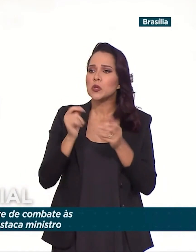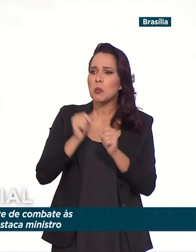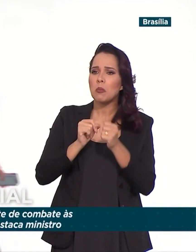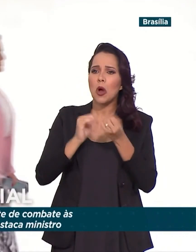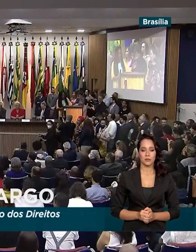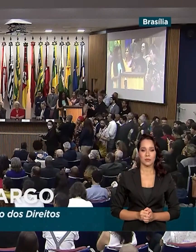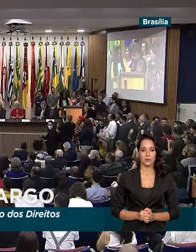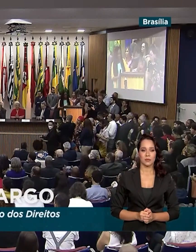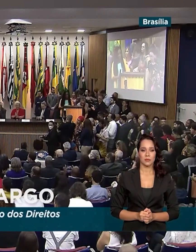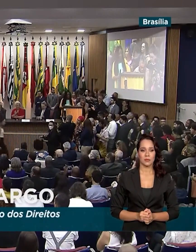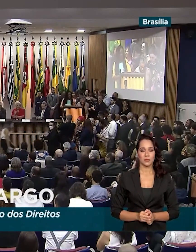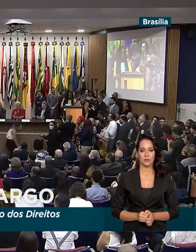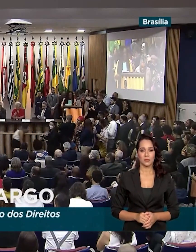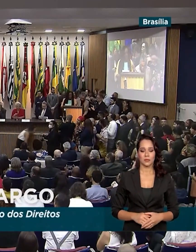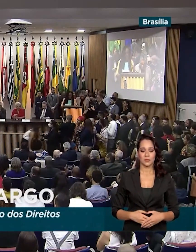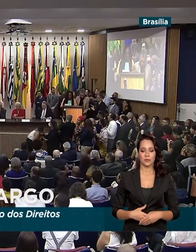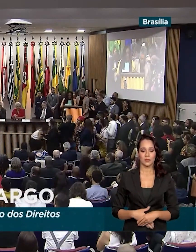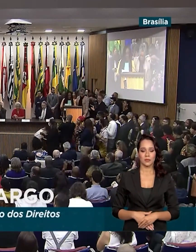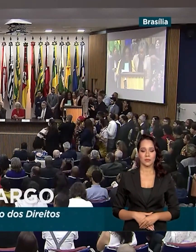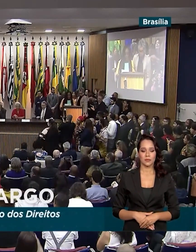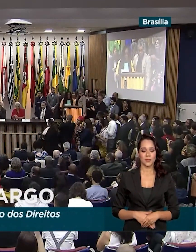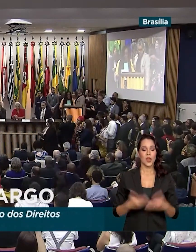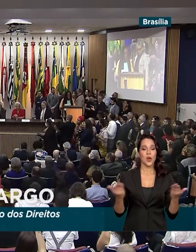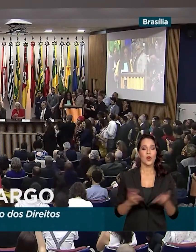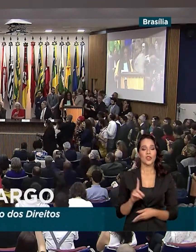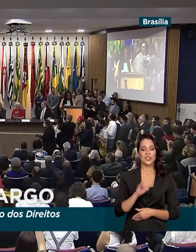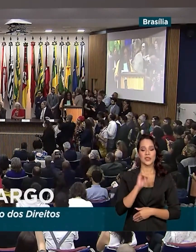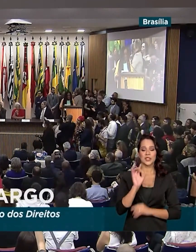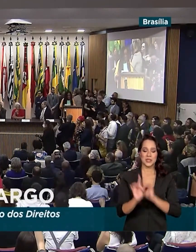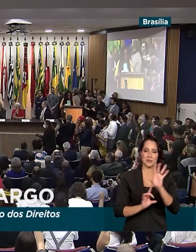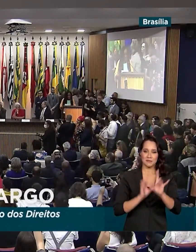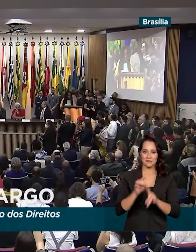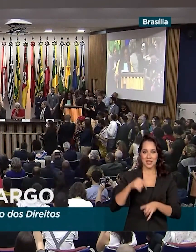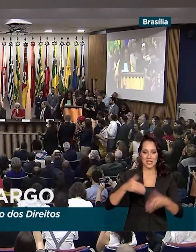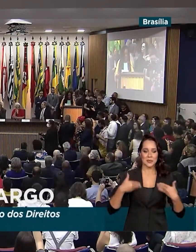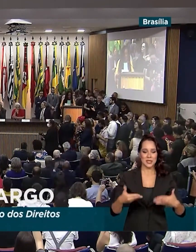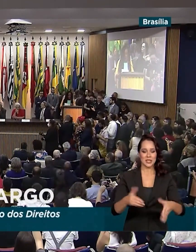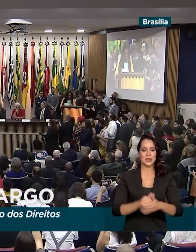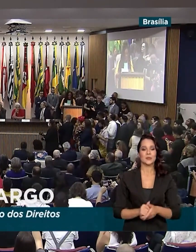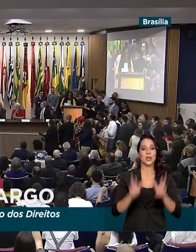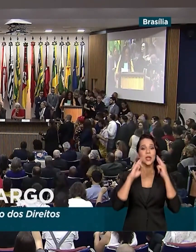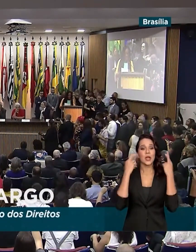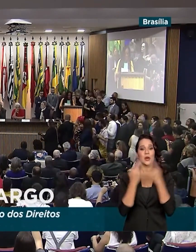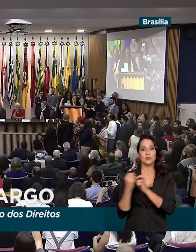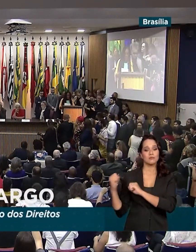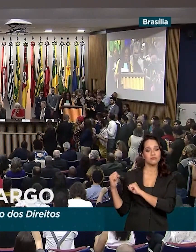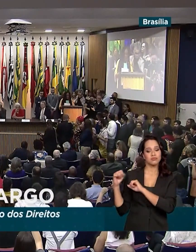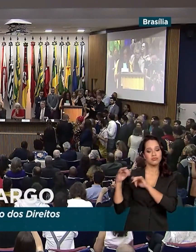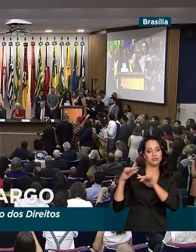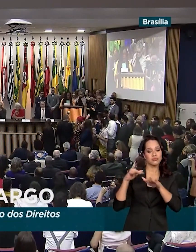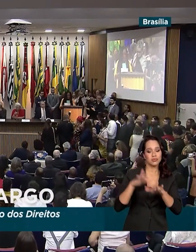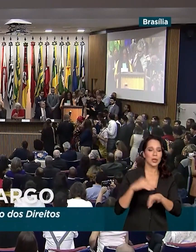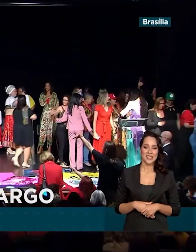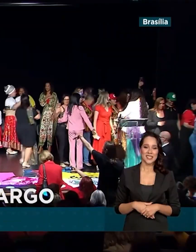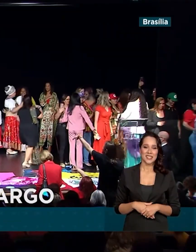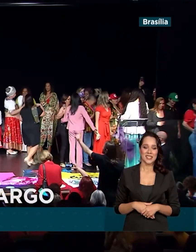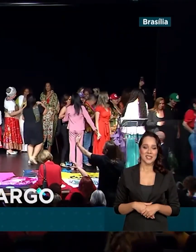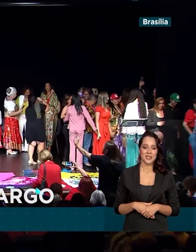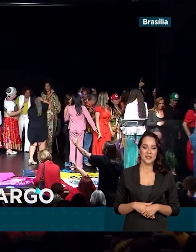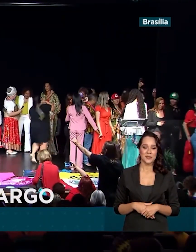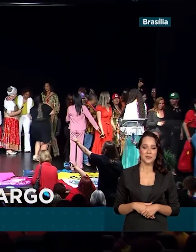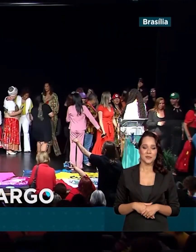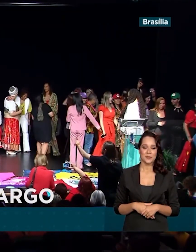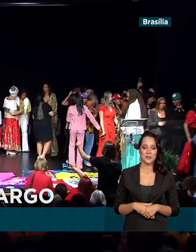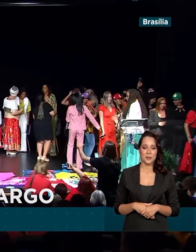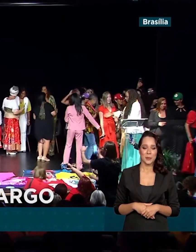democracia. O ministério que pertencia a Damares Alves no governo de Bolsonaro foi desmembrado em dois ministérios, o